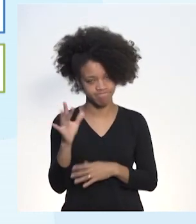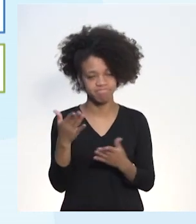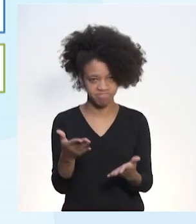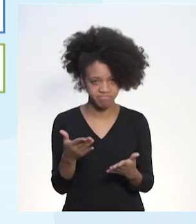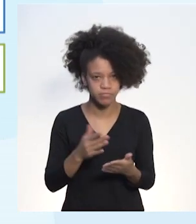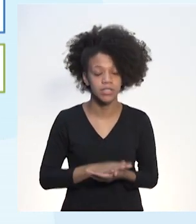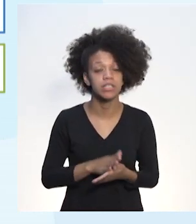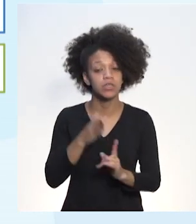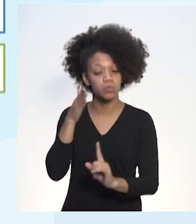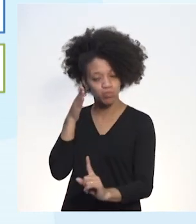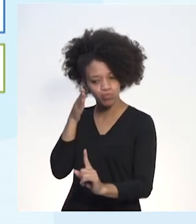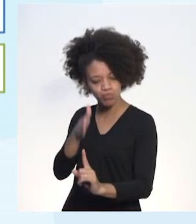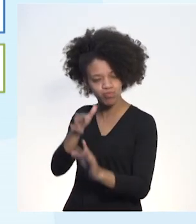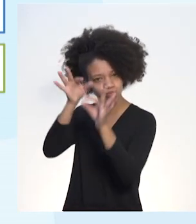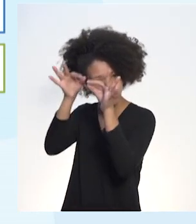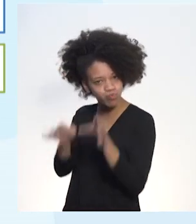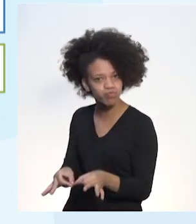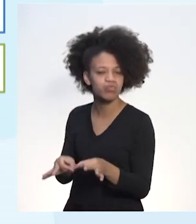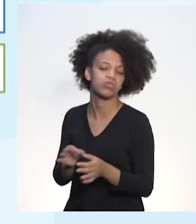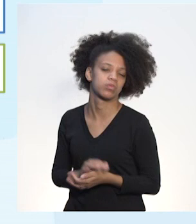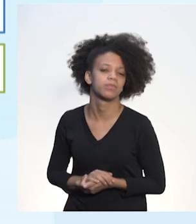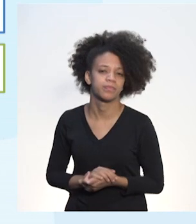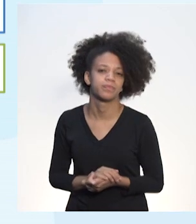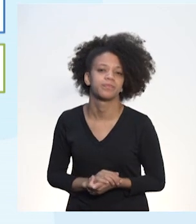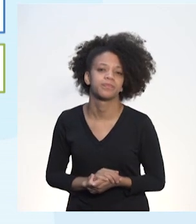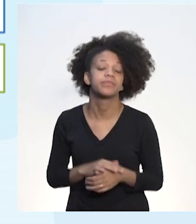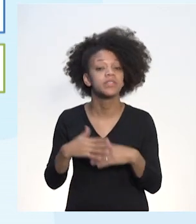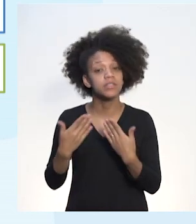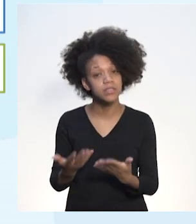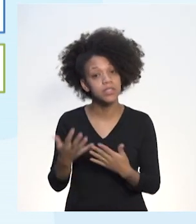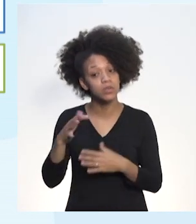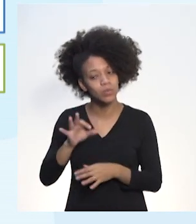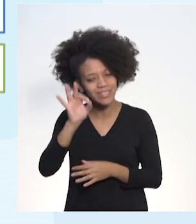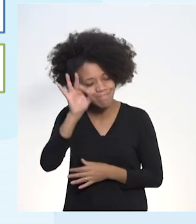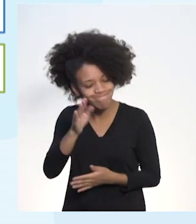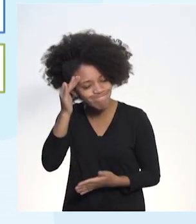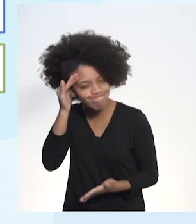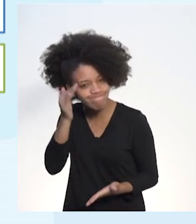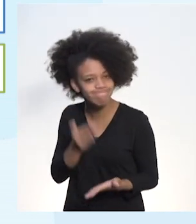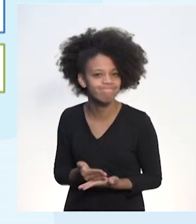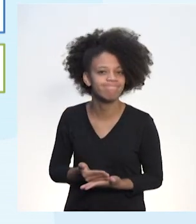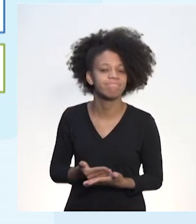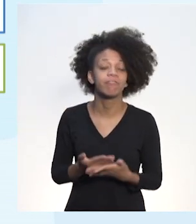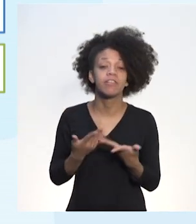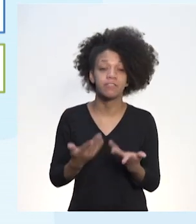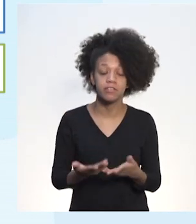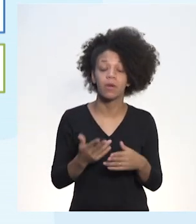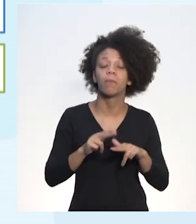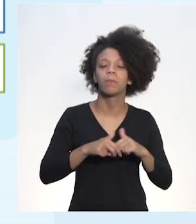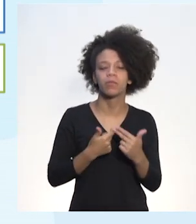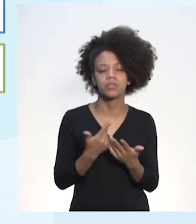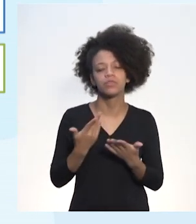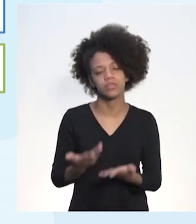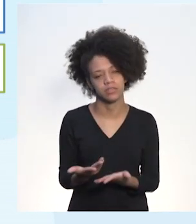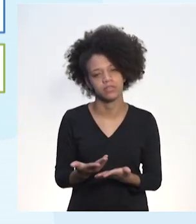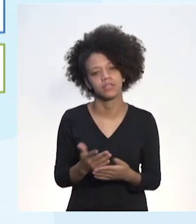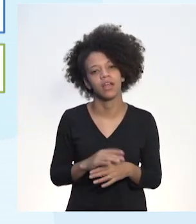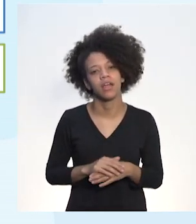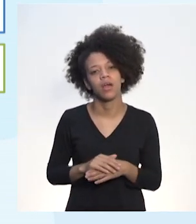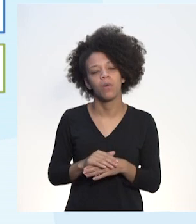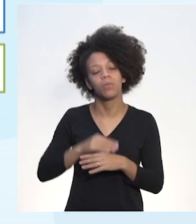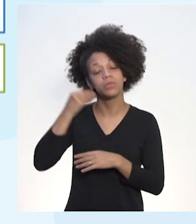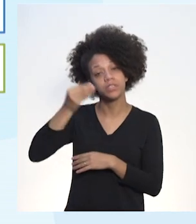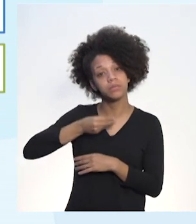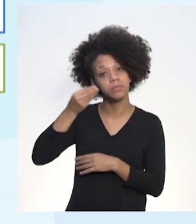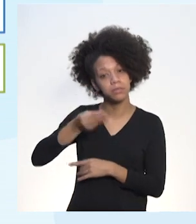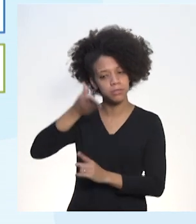é determinado, tá? Isso é certeza. Então, por isso que ele é um